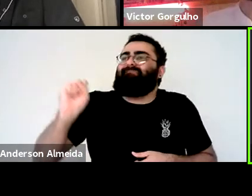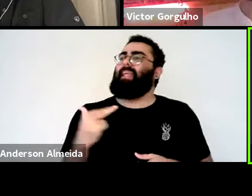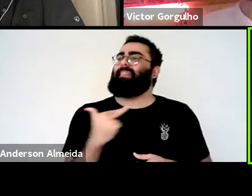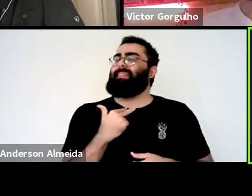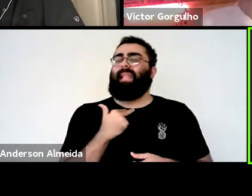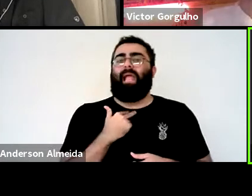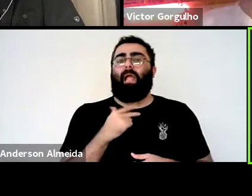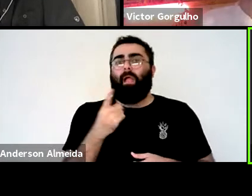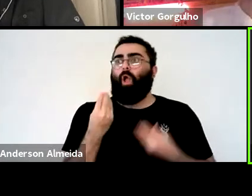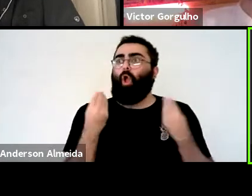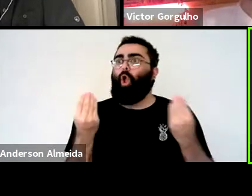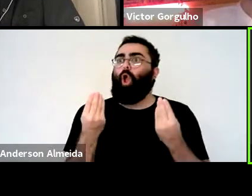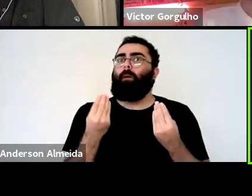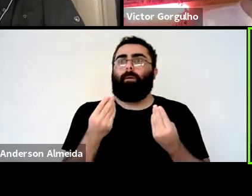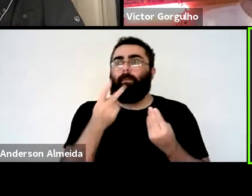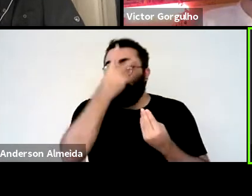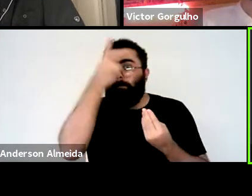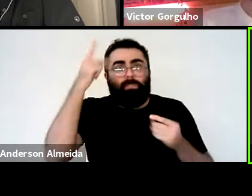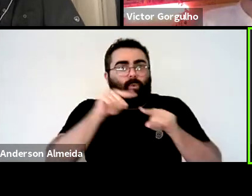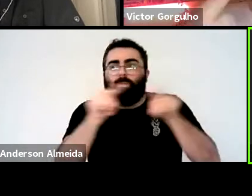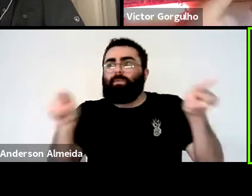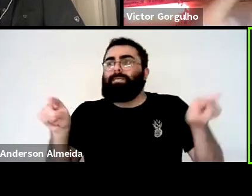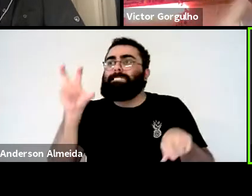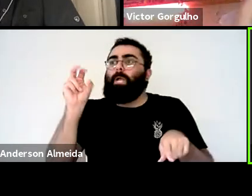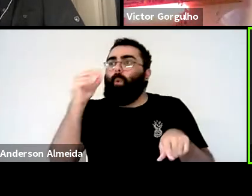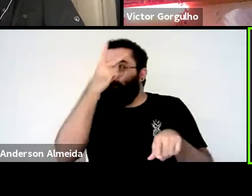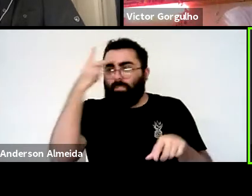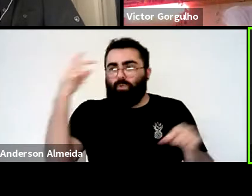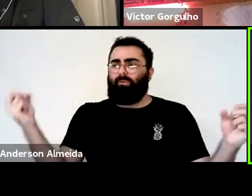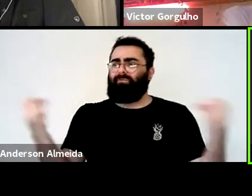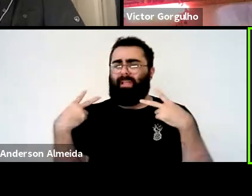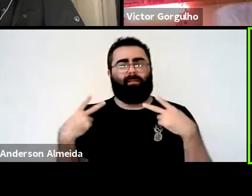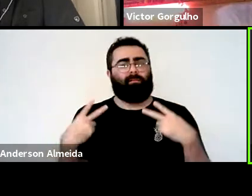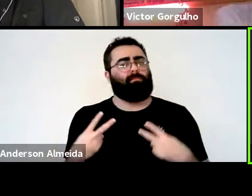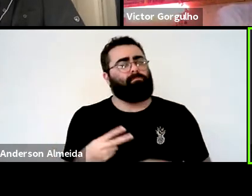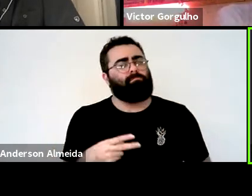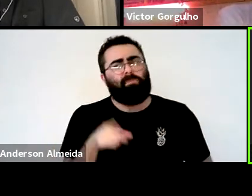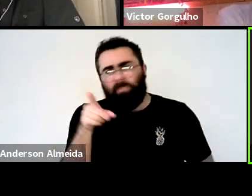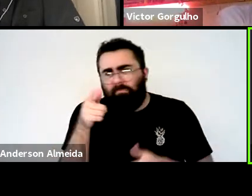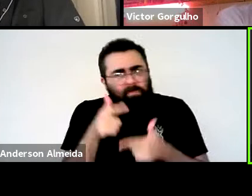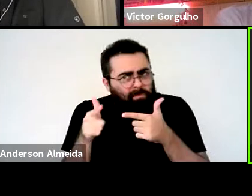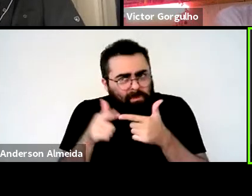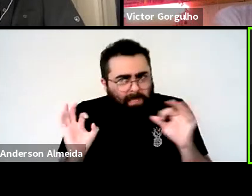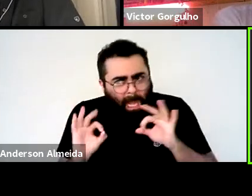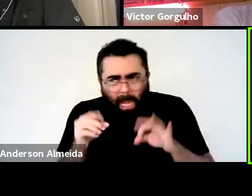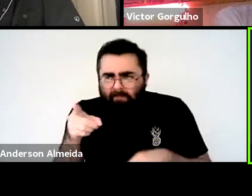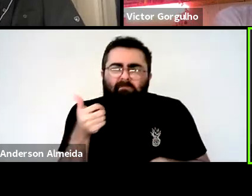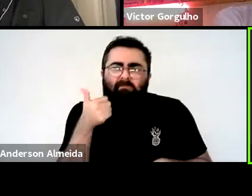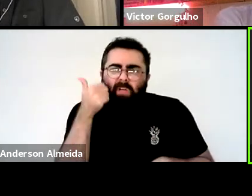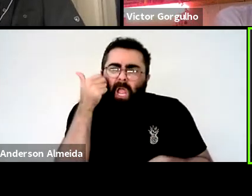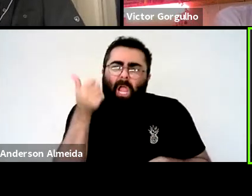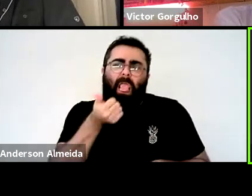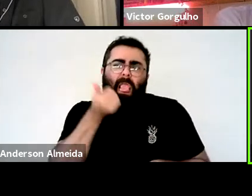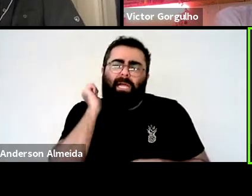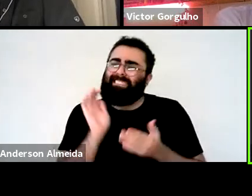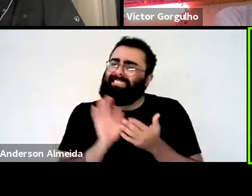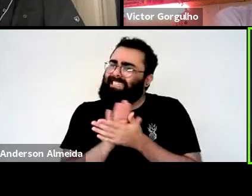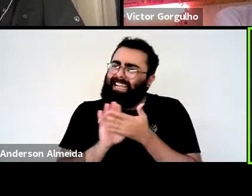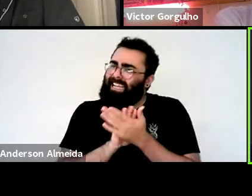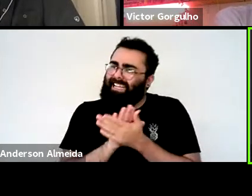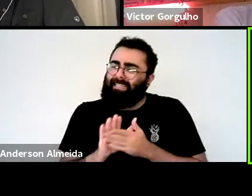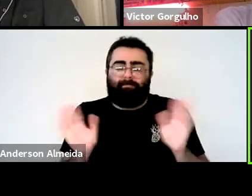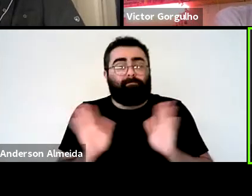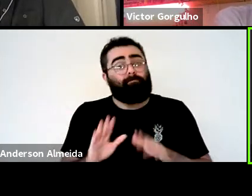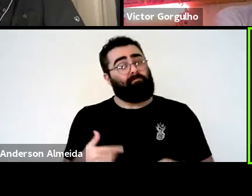assim, 50 pessoas, e eu falava que até hoje eu nunca me sinto envergonhado. Tem uma coisa de estar